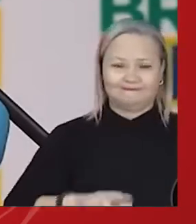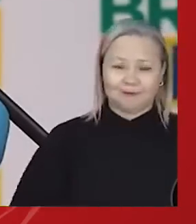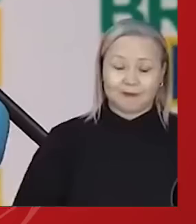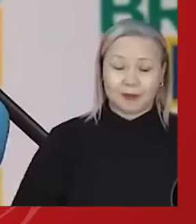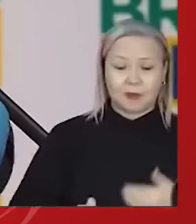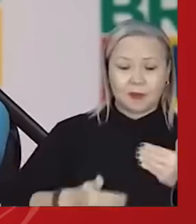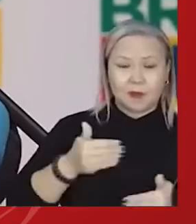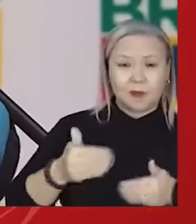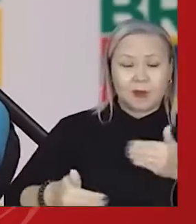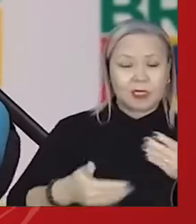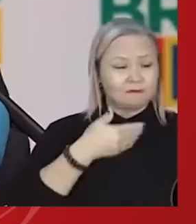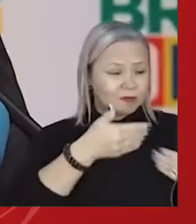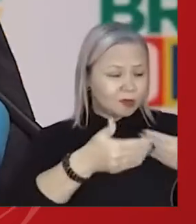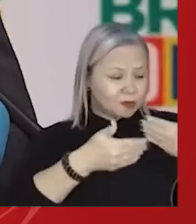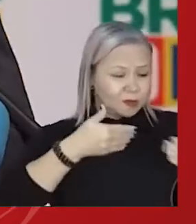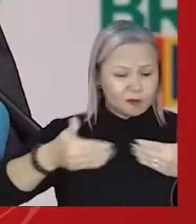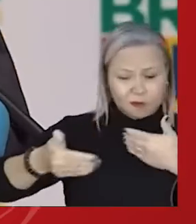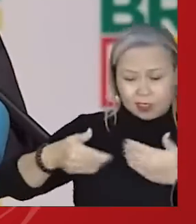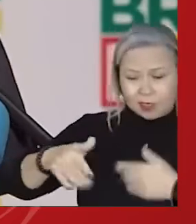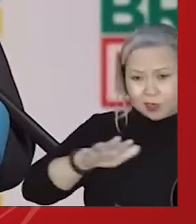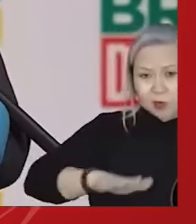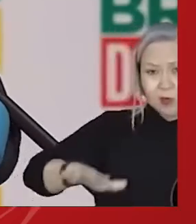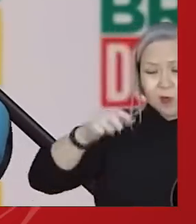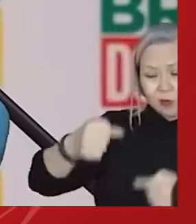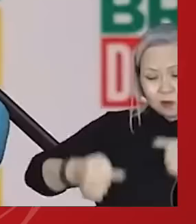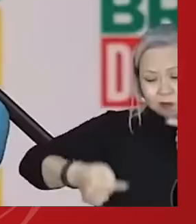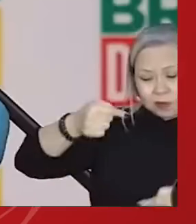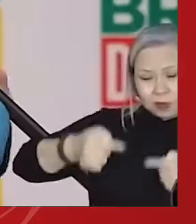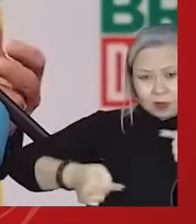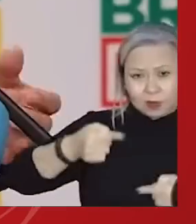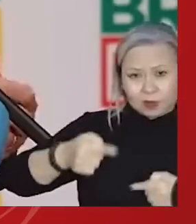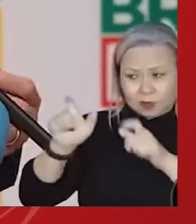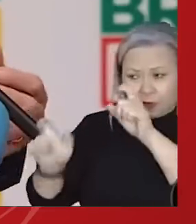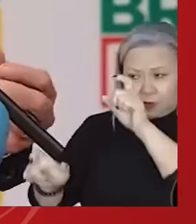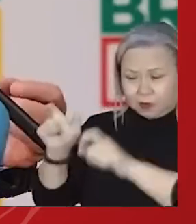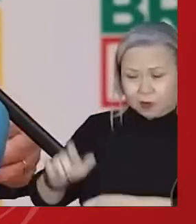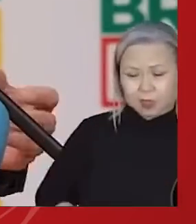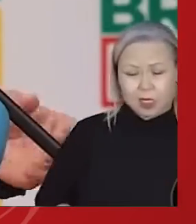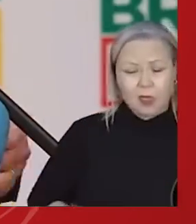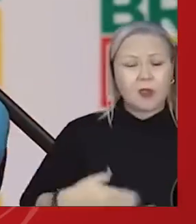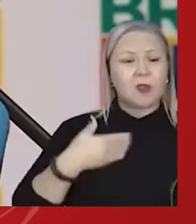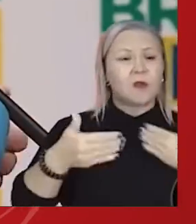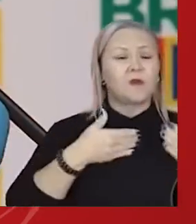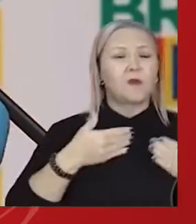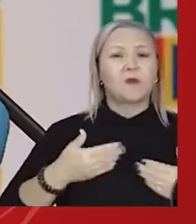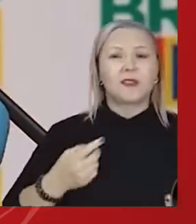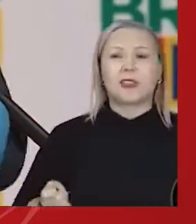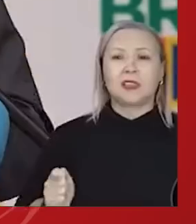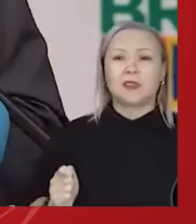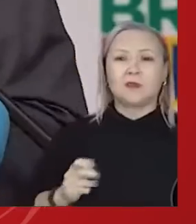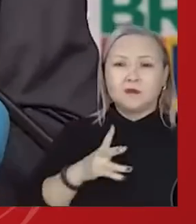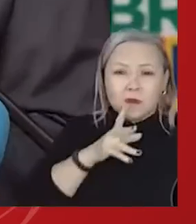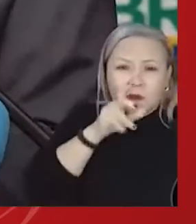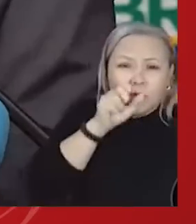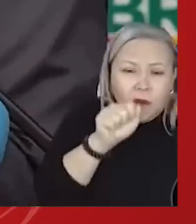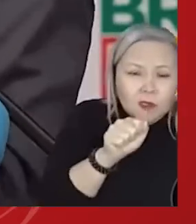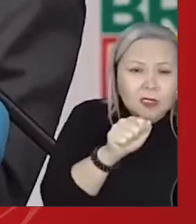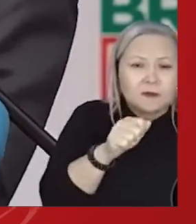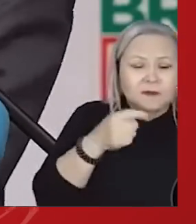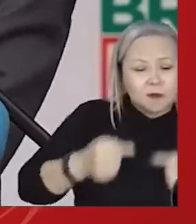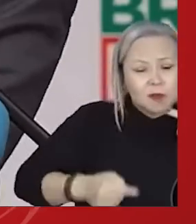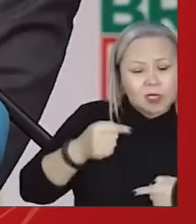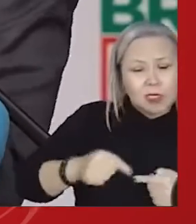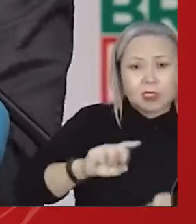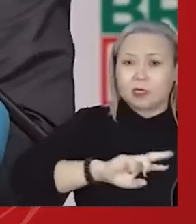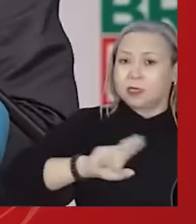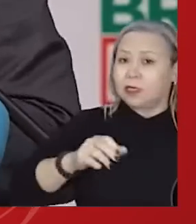num processo de conversa com todas as forças políticas. Eu já conversei com forças políticas que não me apoiaram durante a campanha, mas que